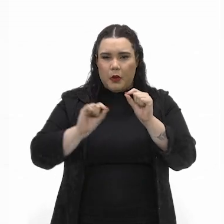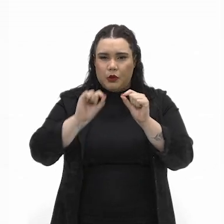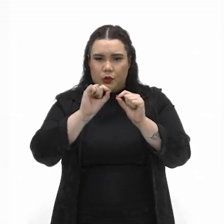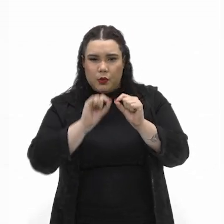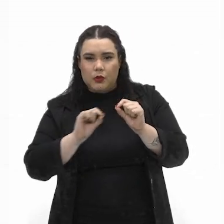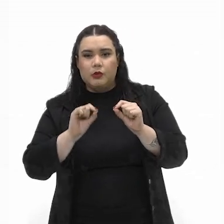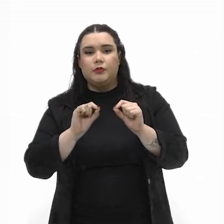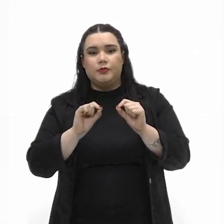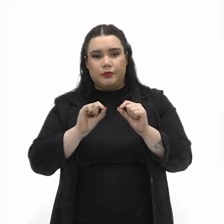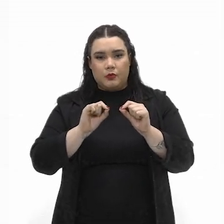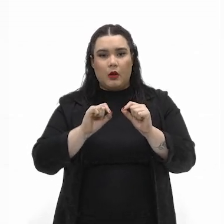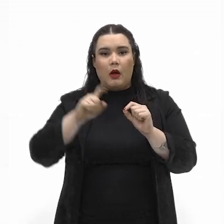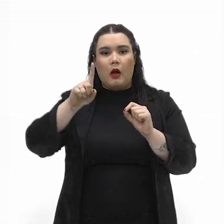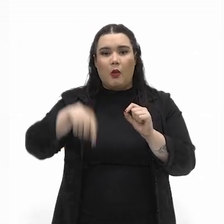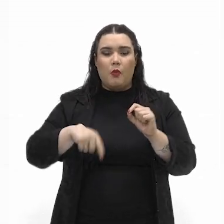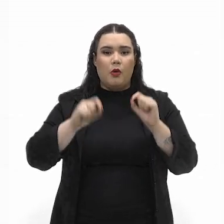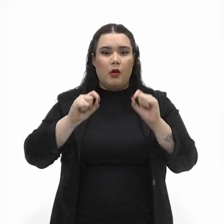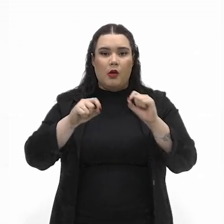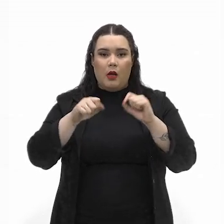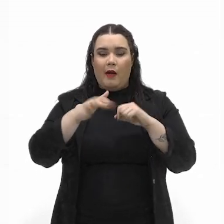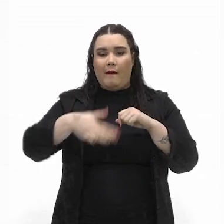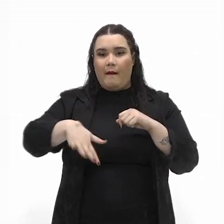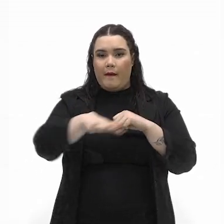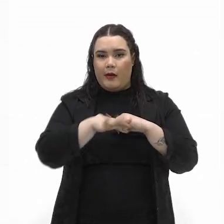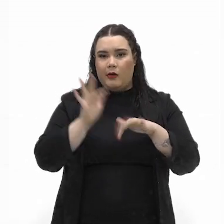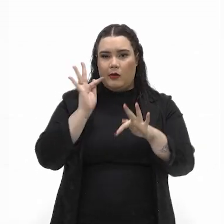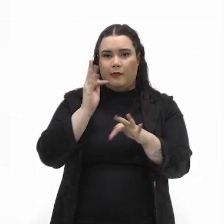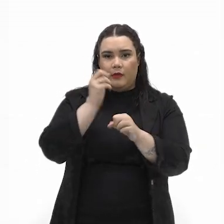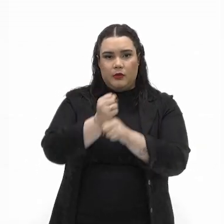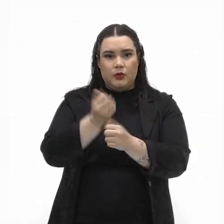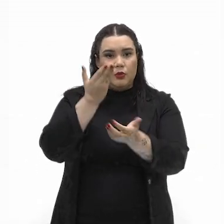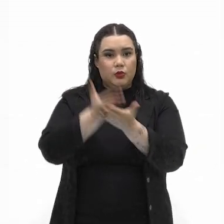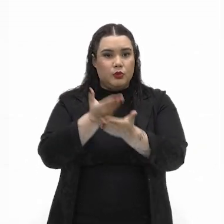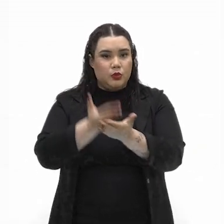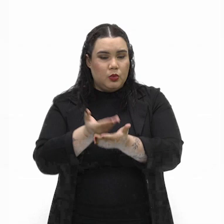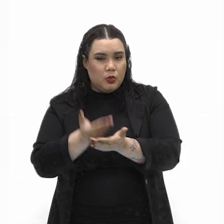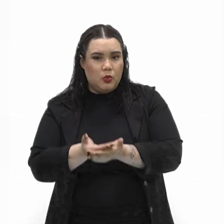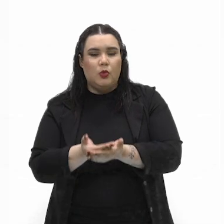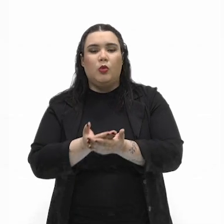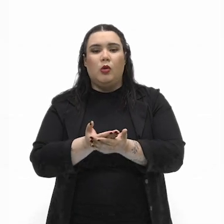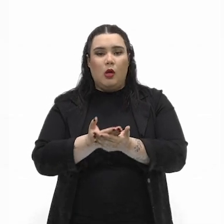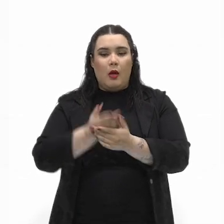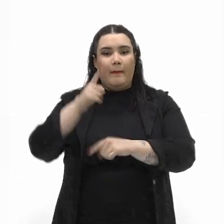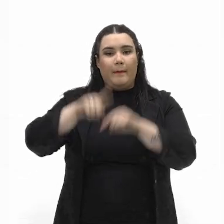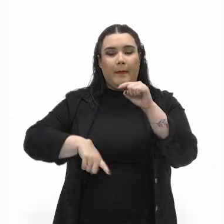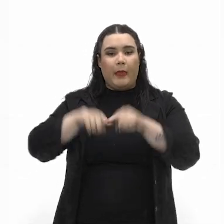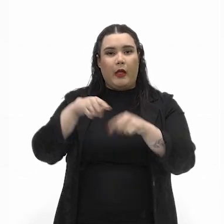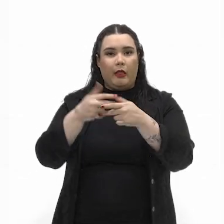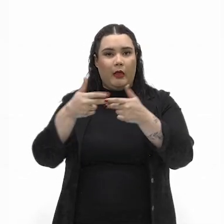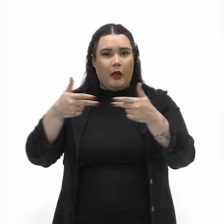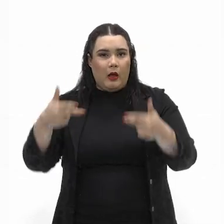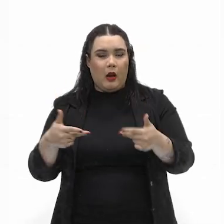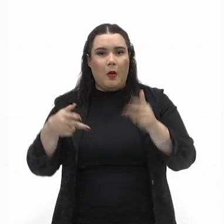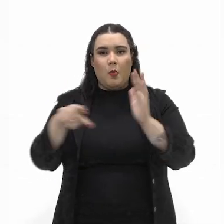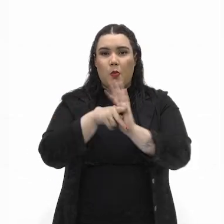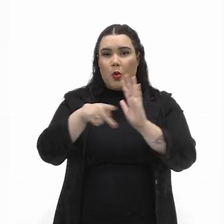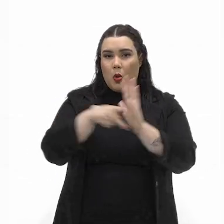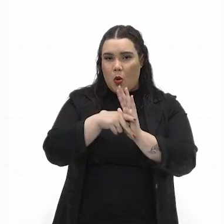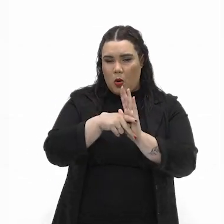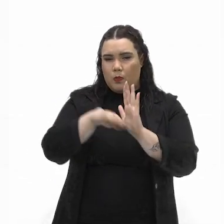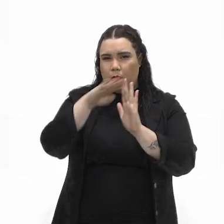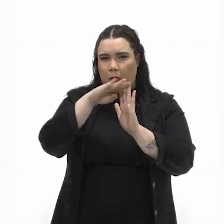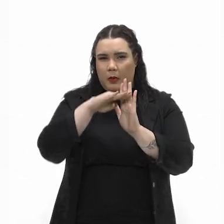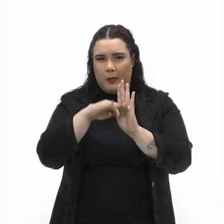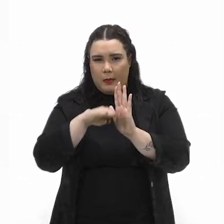a física de partículas é um ramo da física que estuda aí, ó, os constituintes elementares, tá,